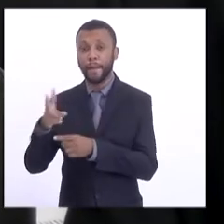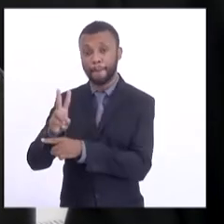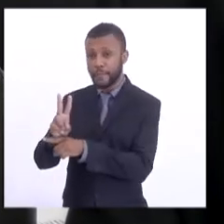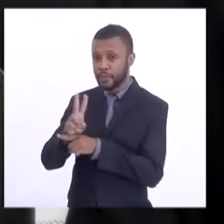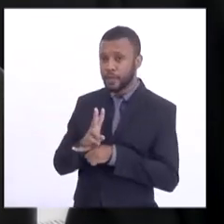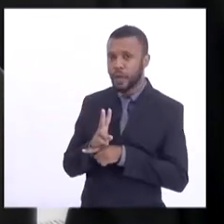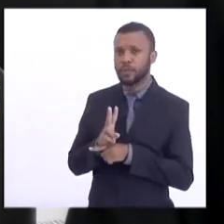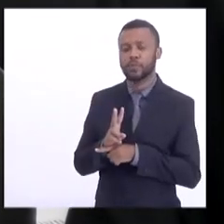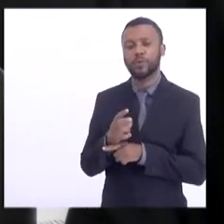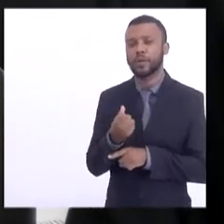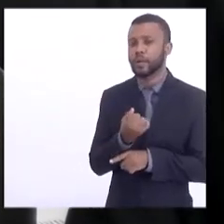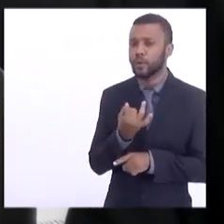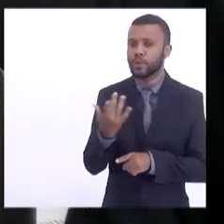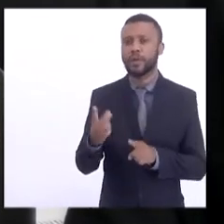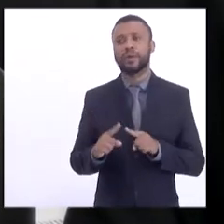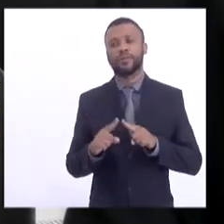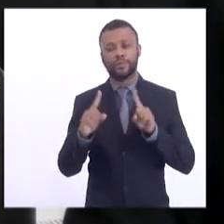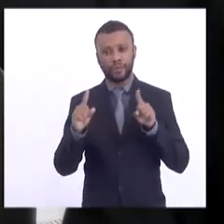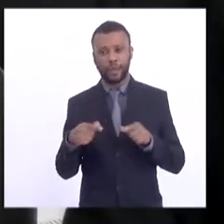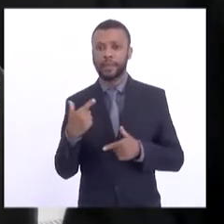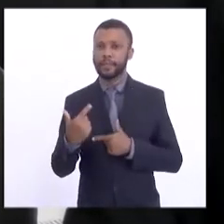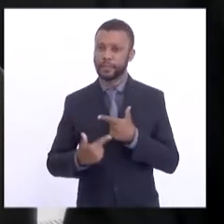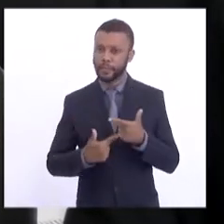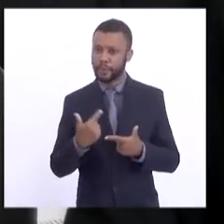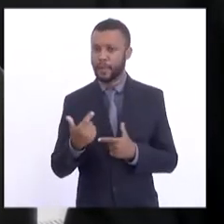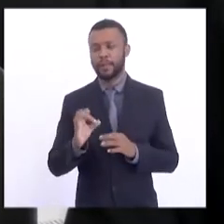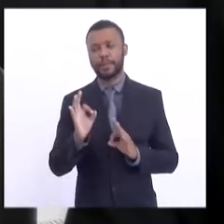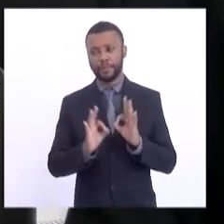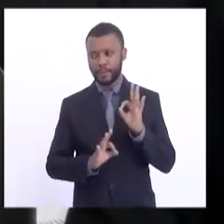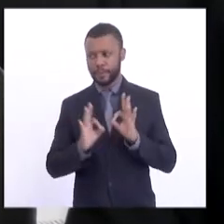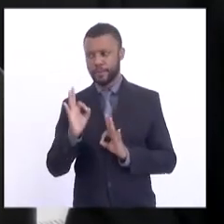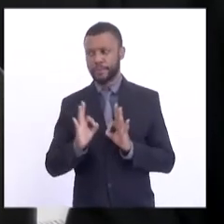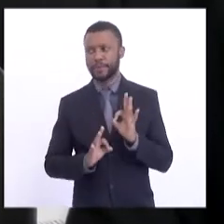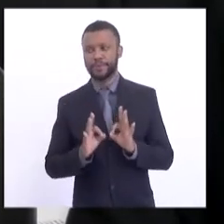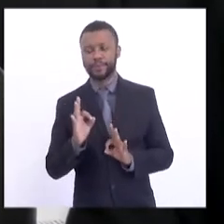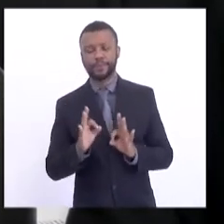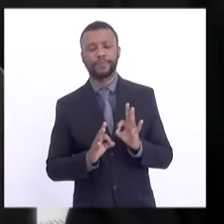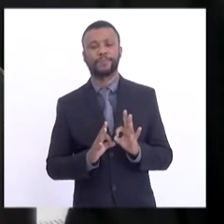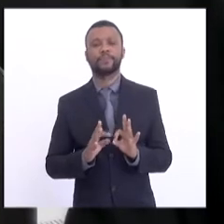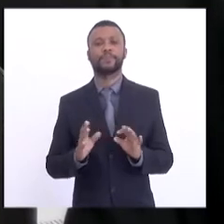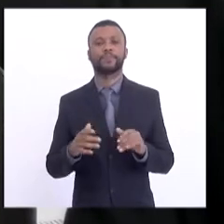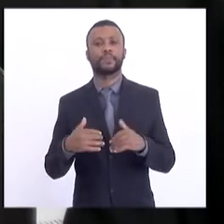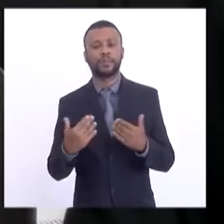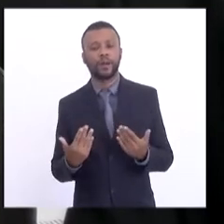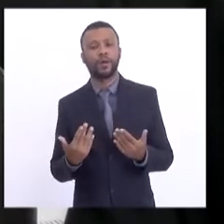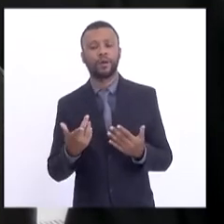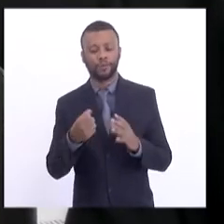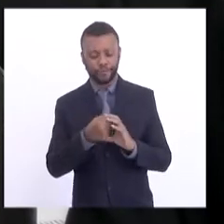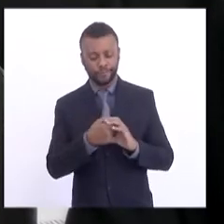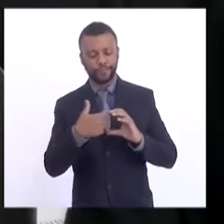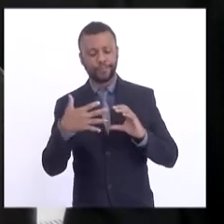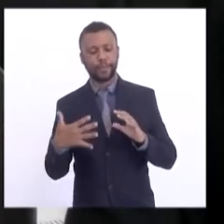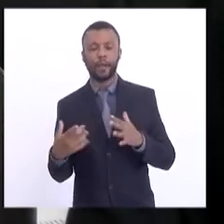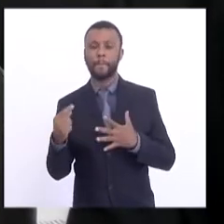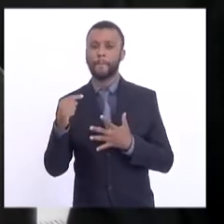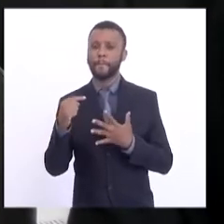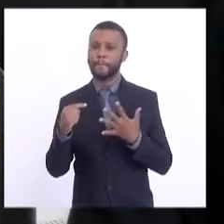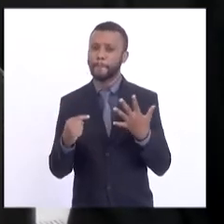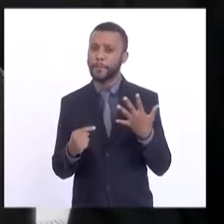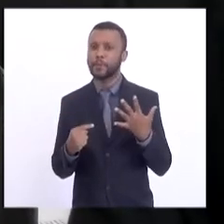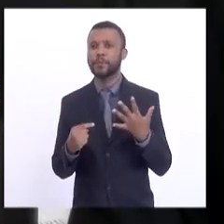né eles trabalharam nesse planejamento Oi e o aspecto de